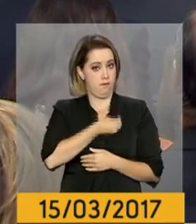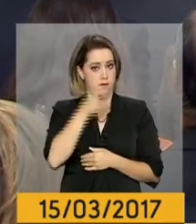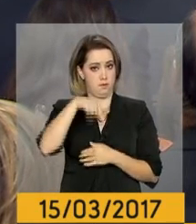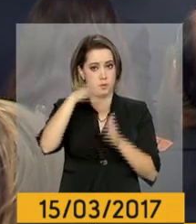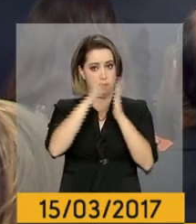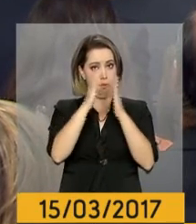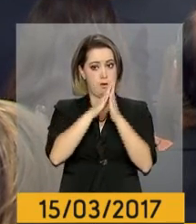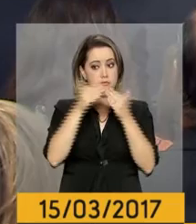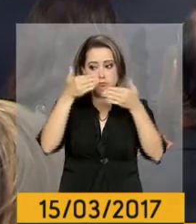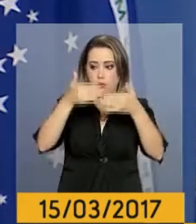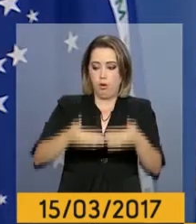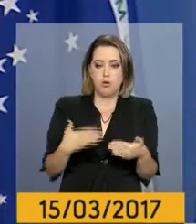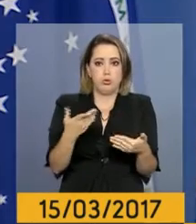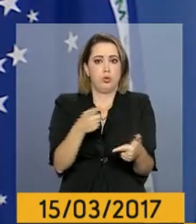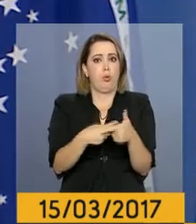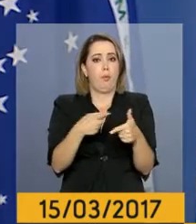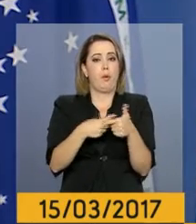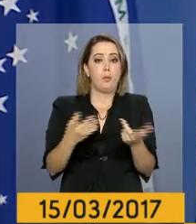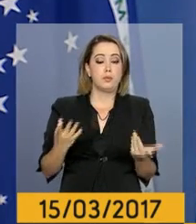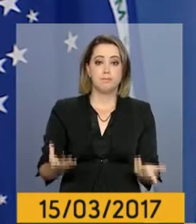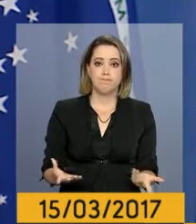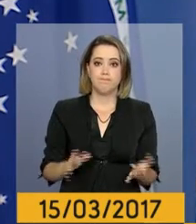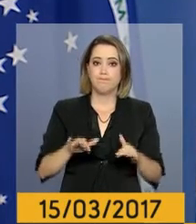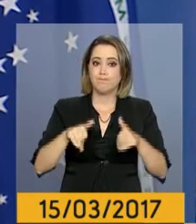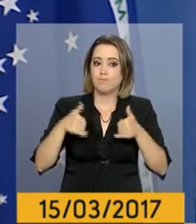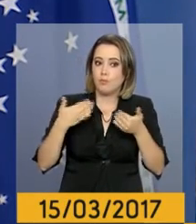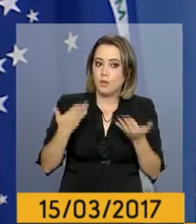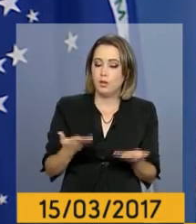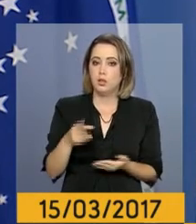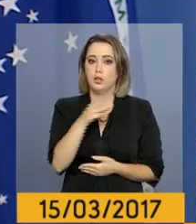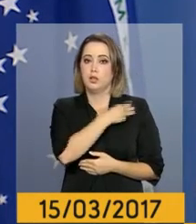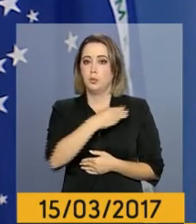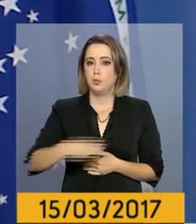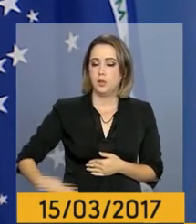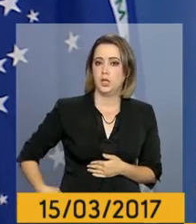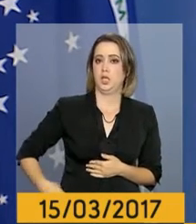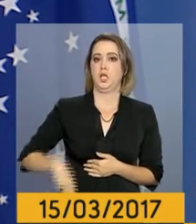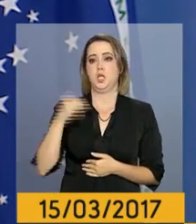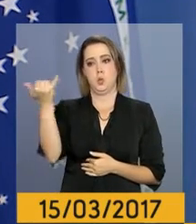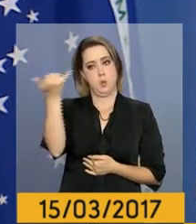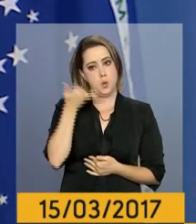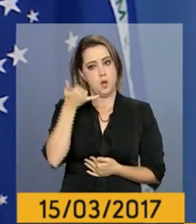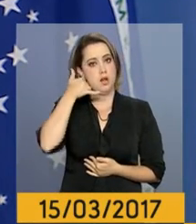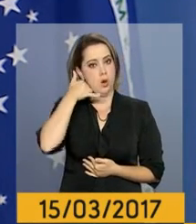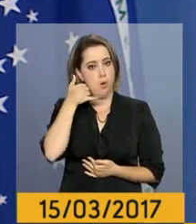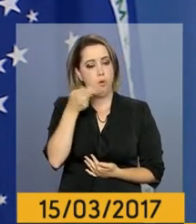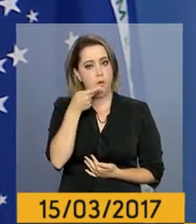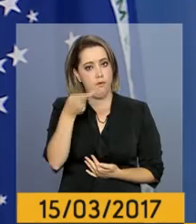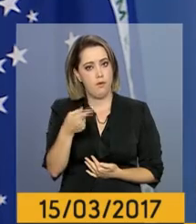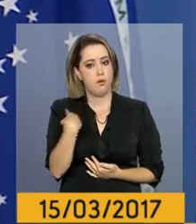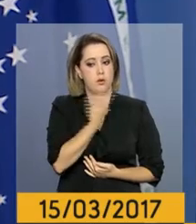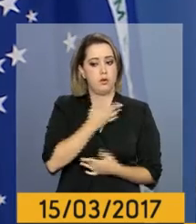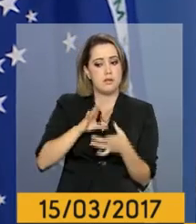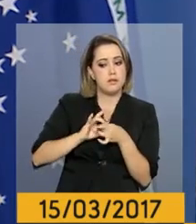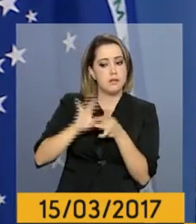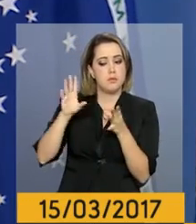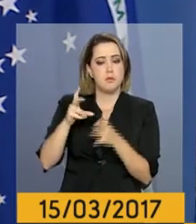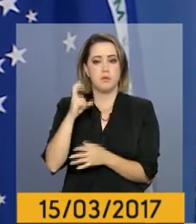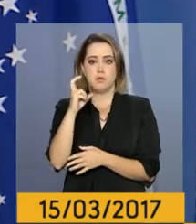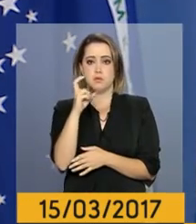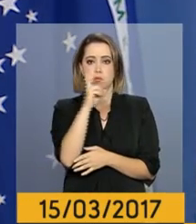estamos entretanto quando helder barbalho brigou no dia de ontem para dizer que iremos autorizar